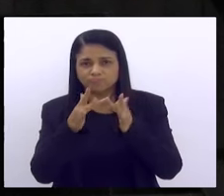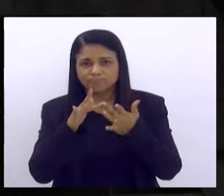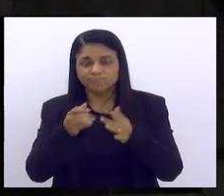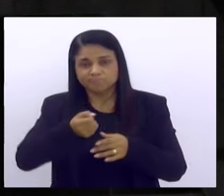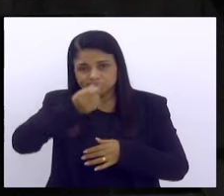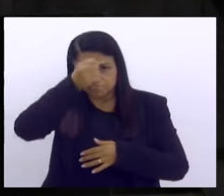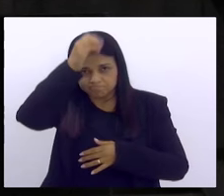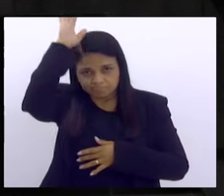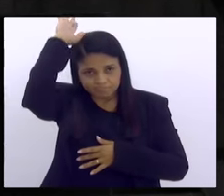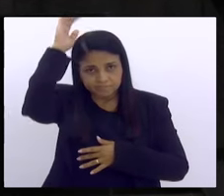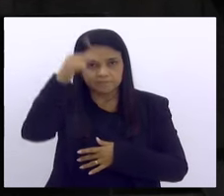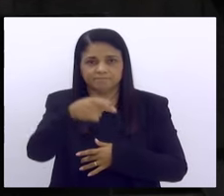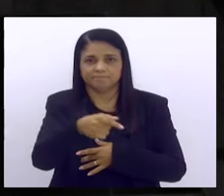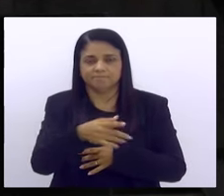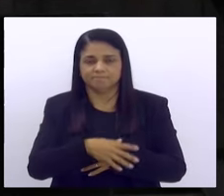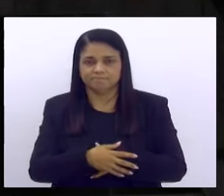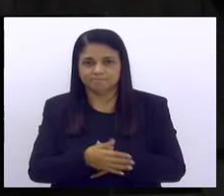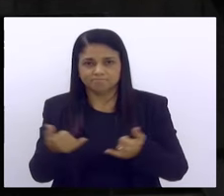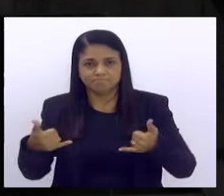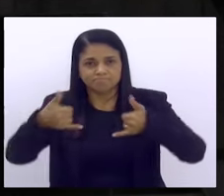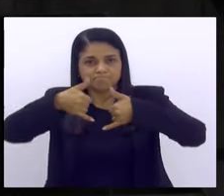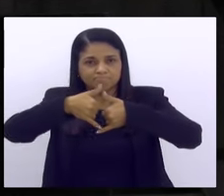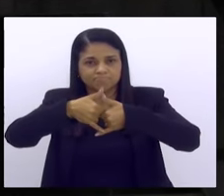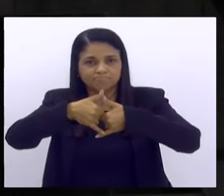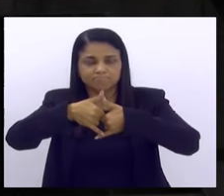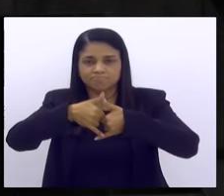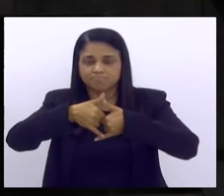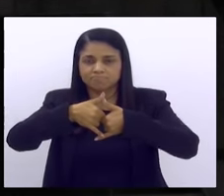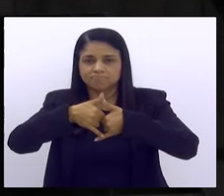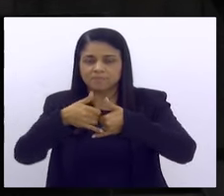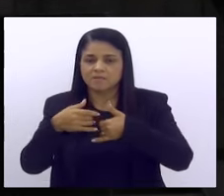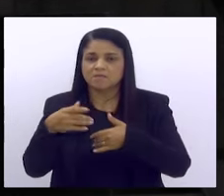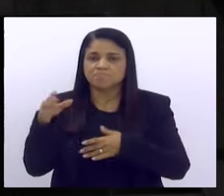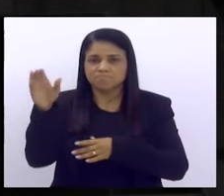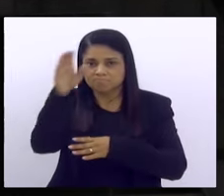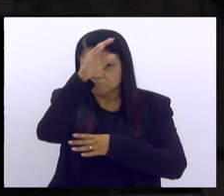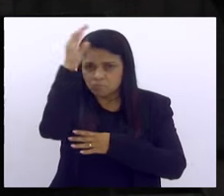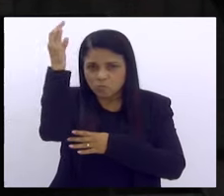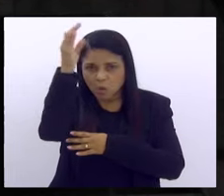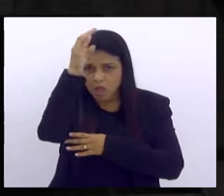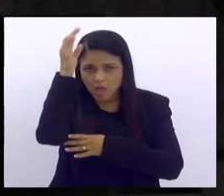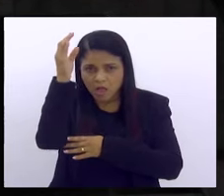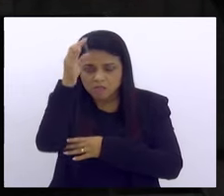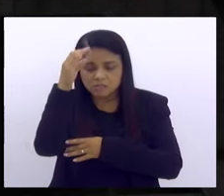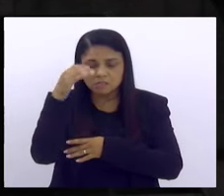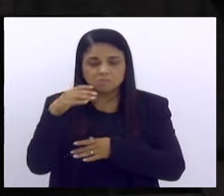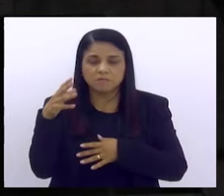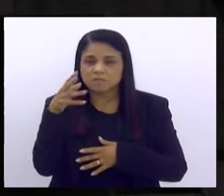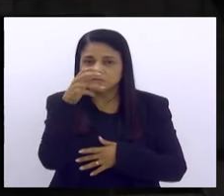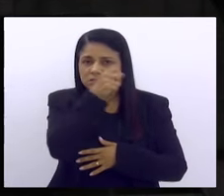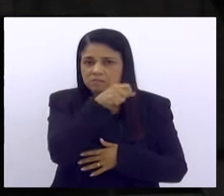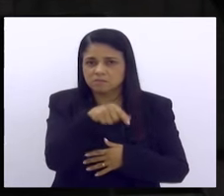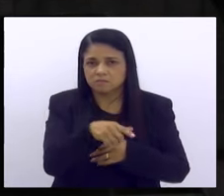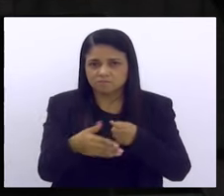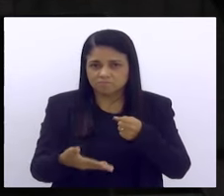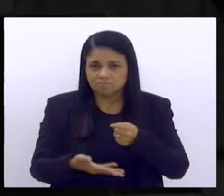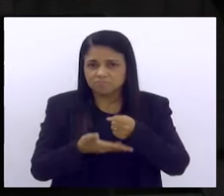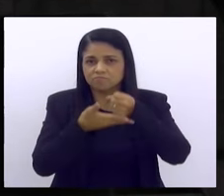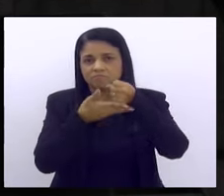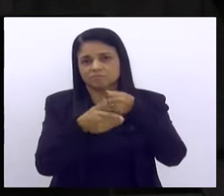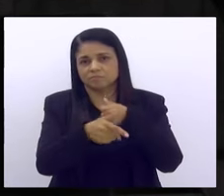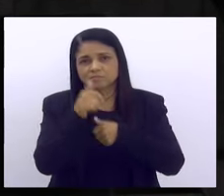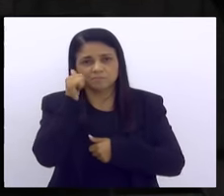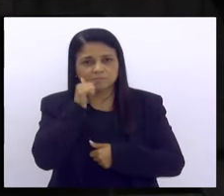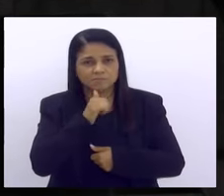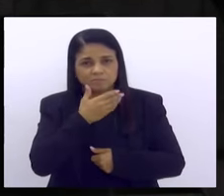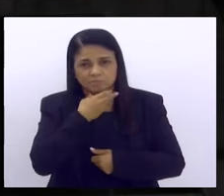bombeiros, que imediatamente enviaram uma ambulância para socorrer aquela senhora.